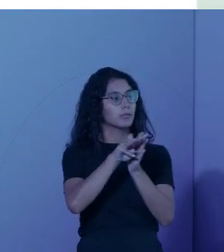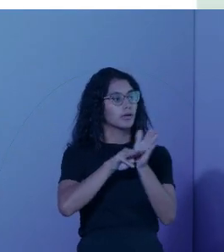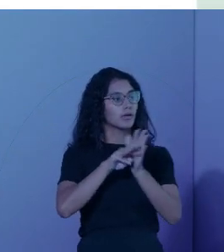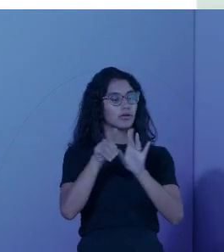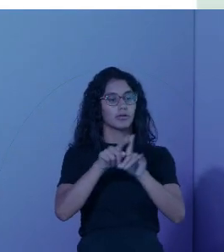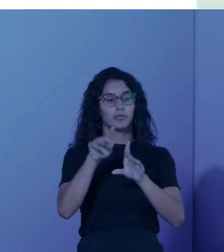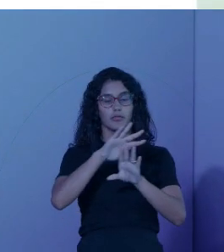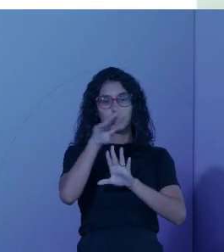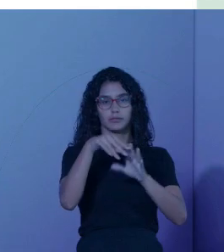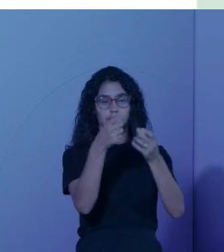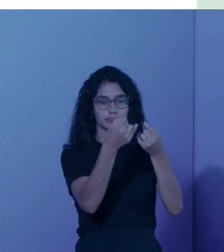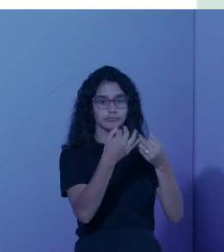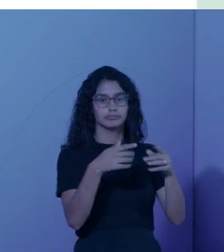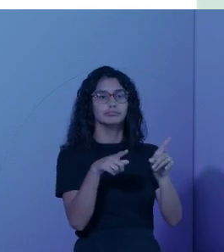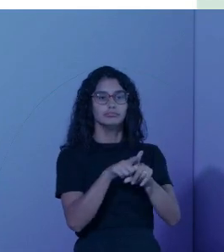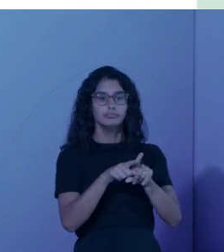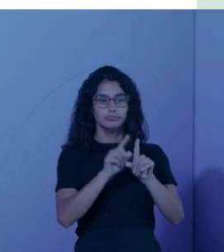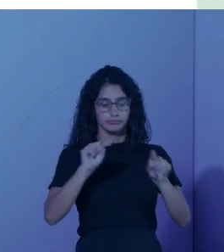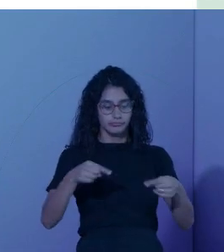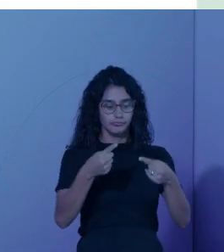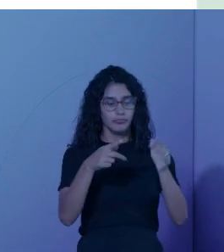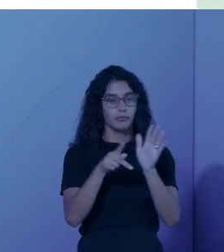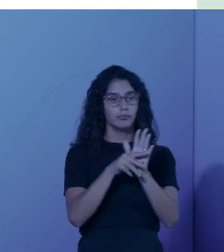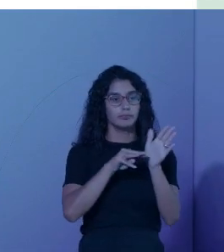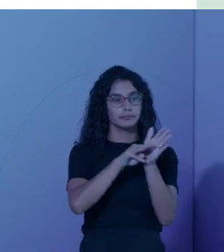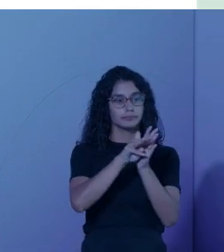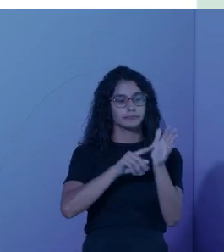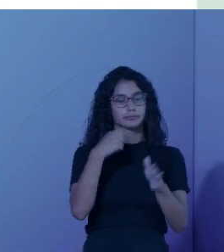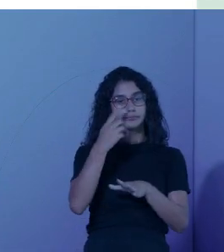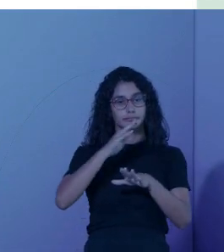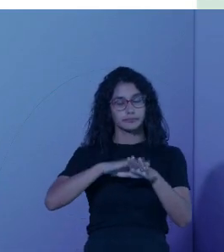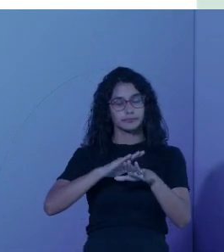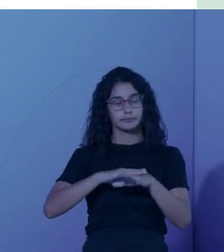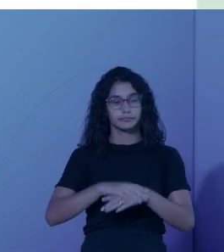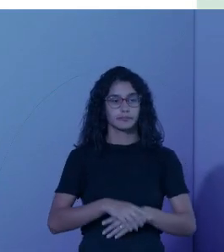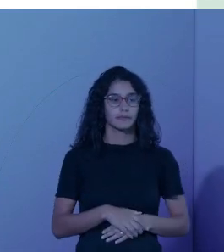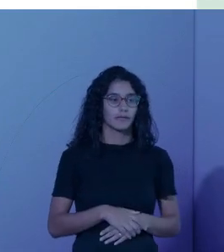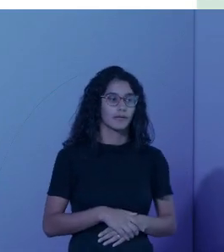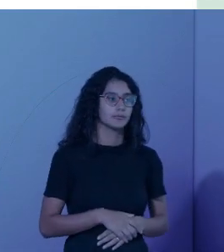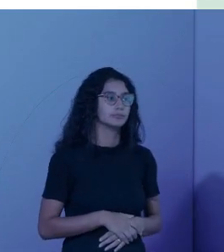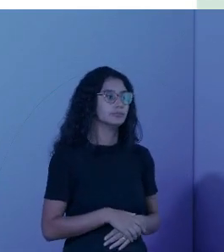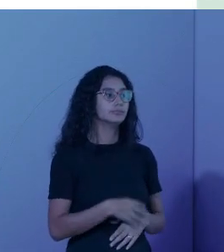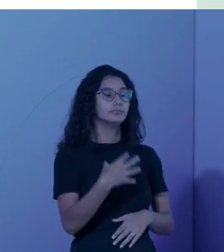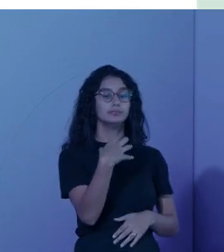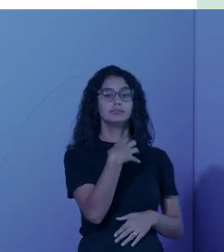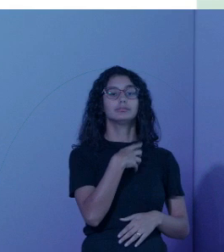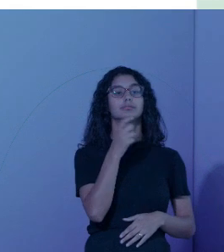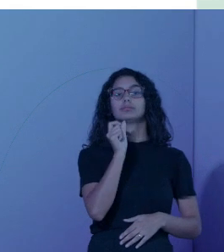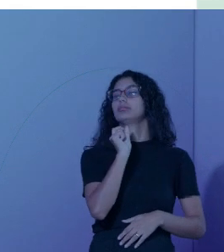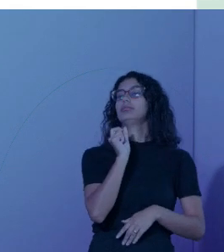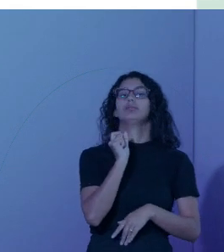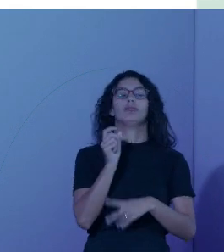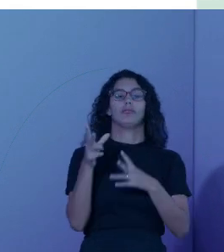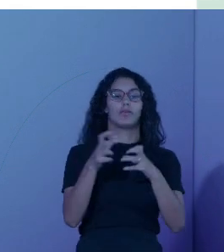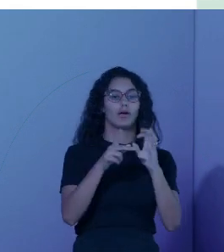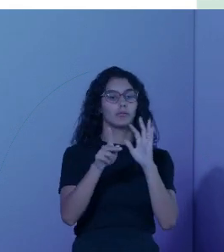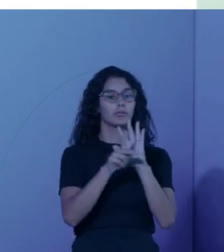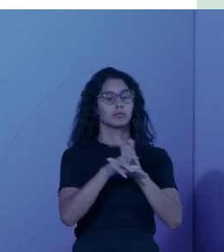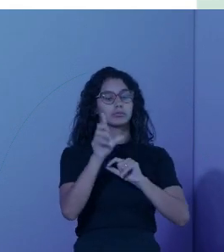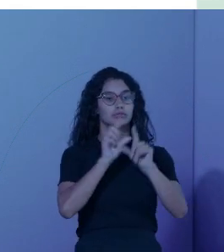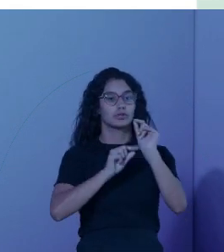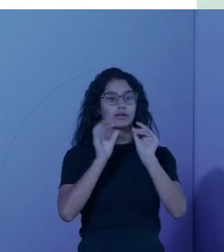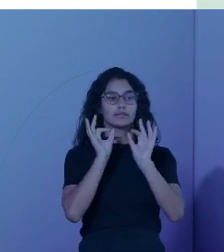foi colocado aqui, né? Os desafios metodológicos para a gente fazer isso de uma forma que seja olhado pelo tomador de